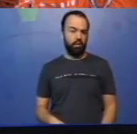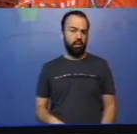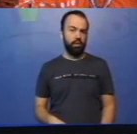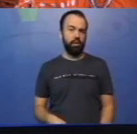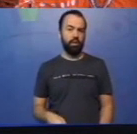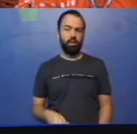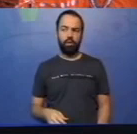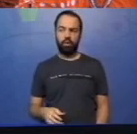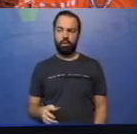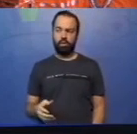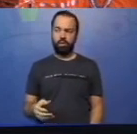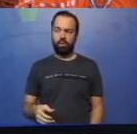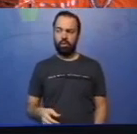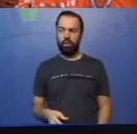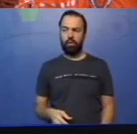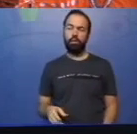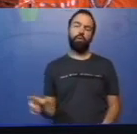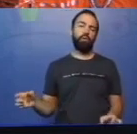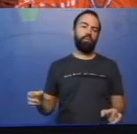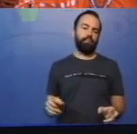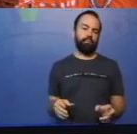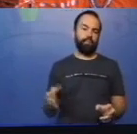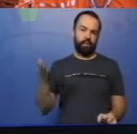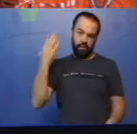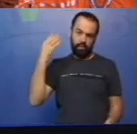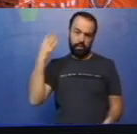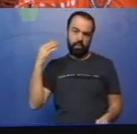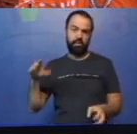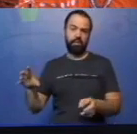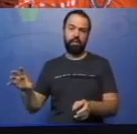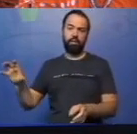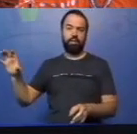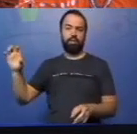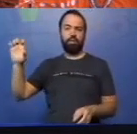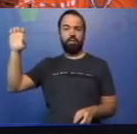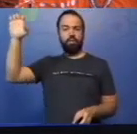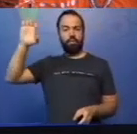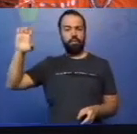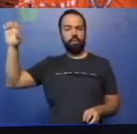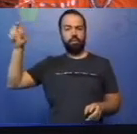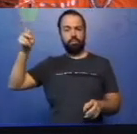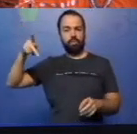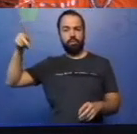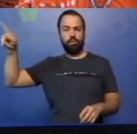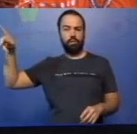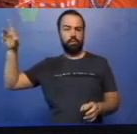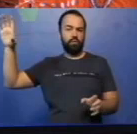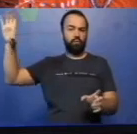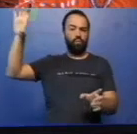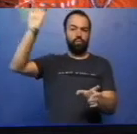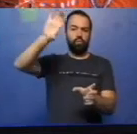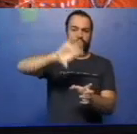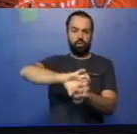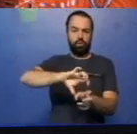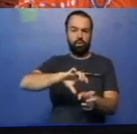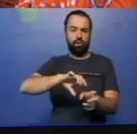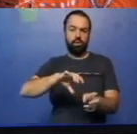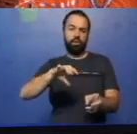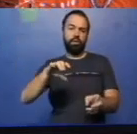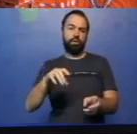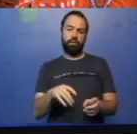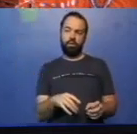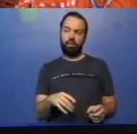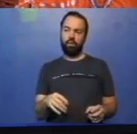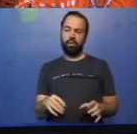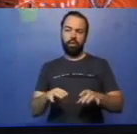Com a chegada dos europeus no continente africano, ocorreu aí uma desarticulação, né, a criação dos